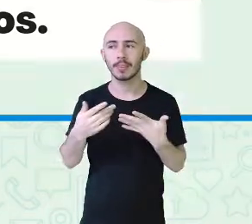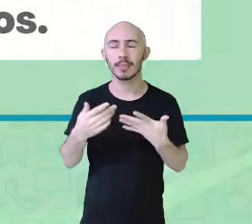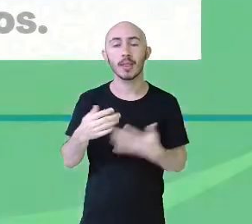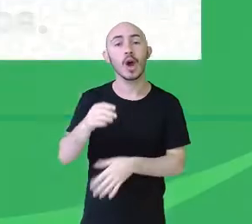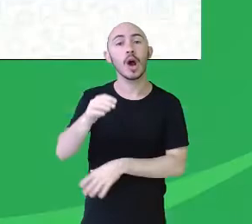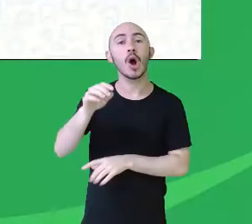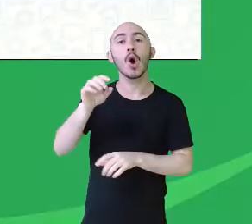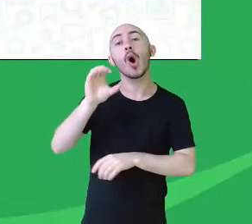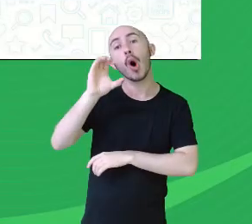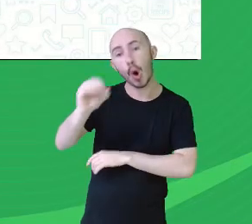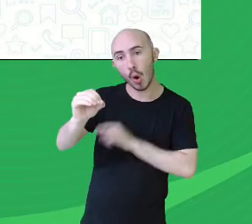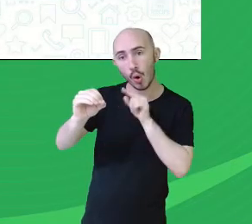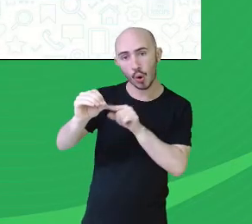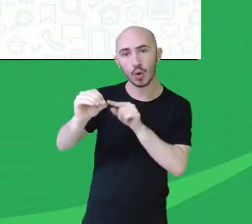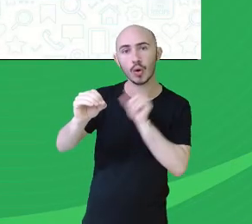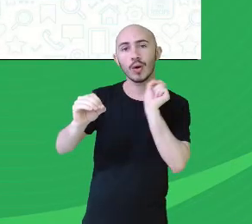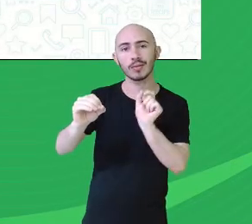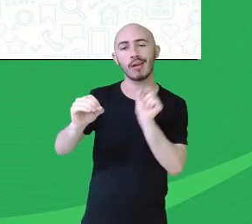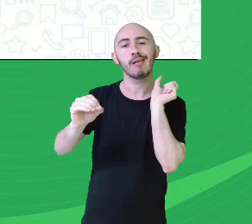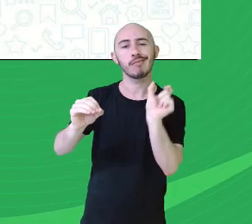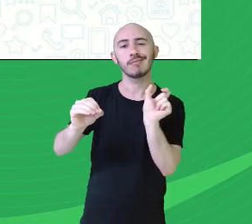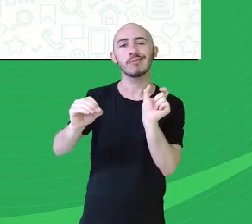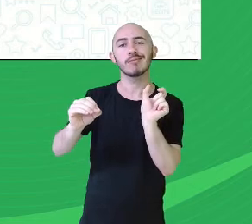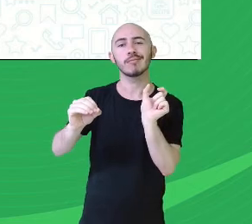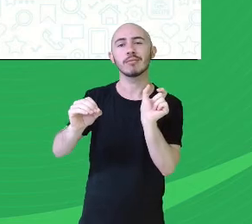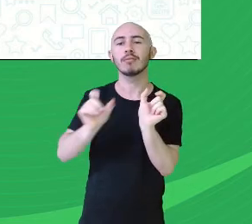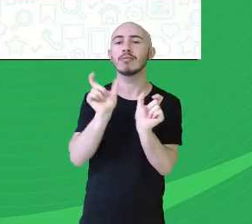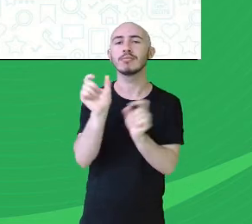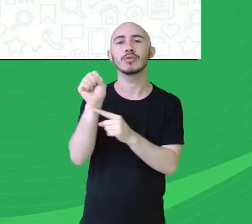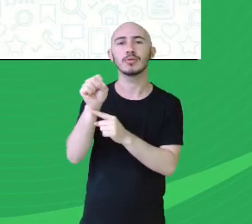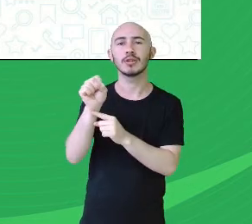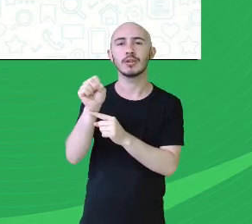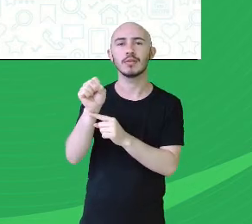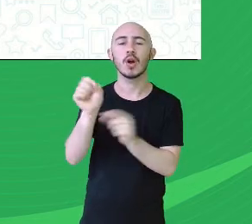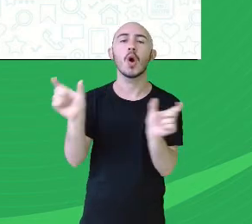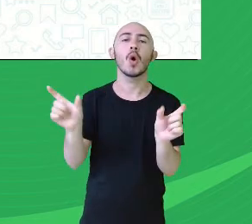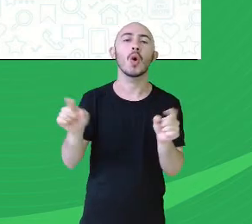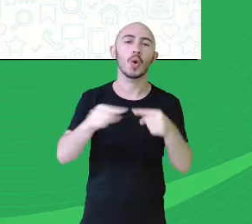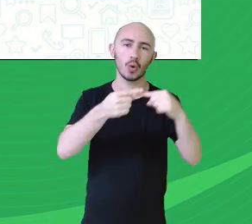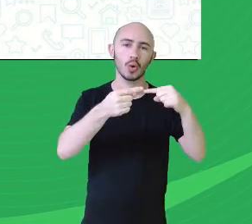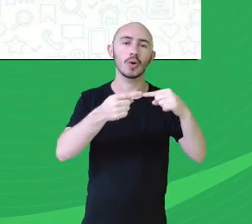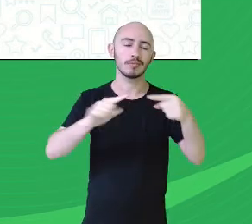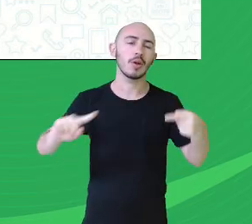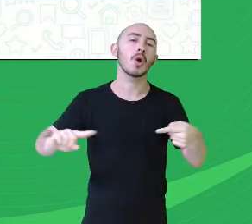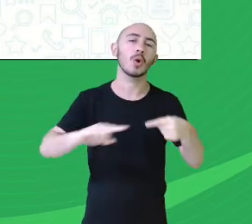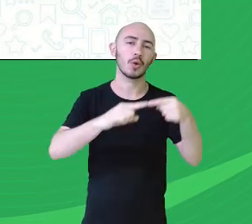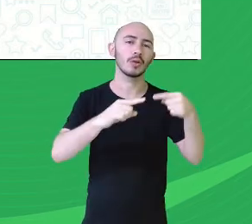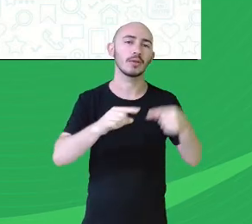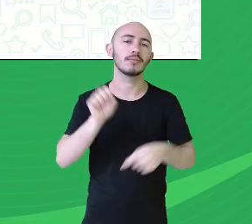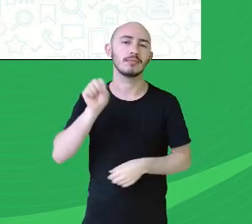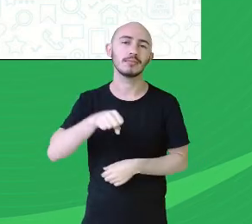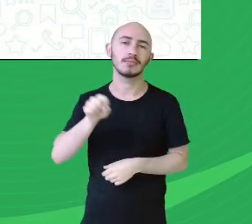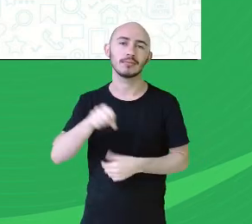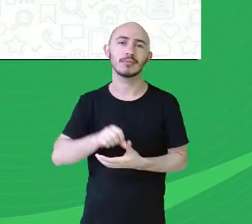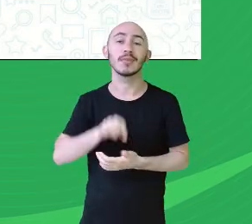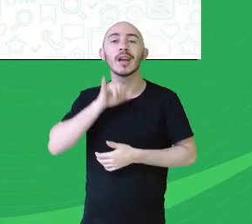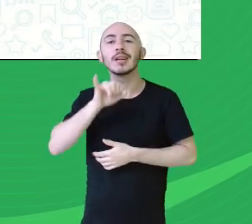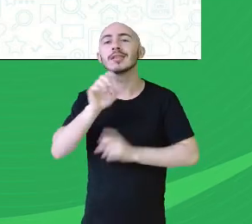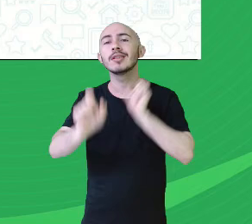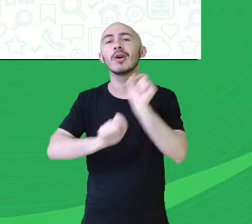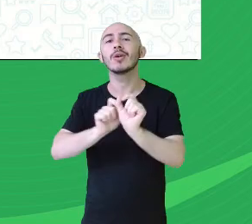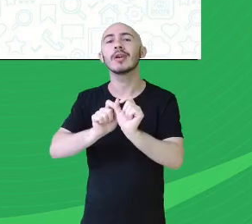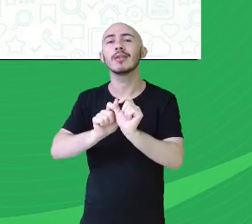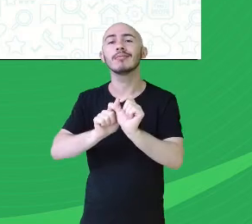é o artigo e eu tenho que concordar com o substantivo. O gato é manso. Mas, se eu